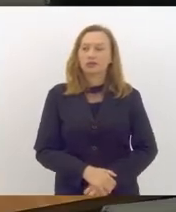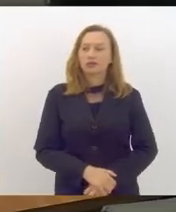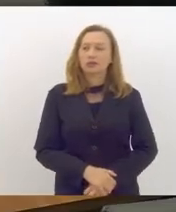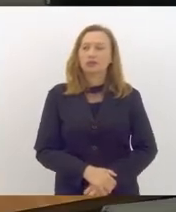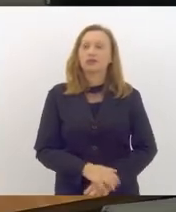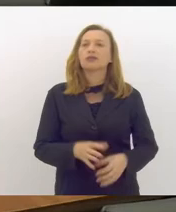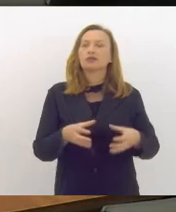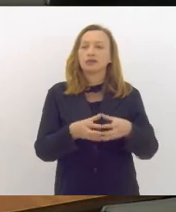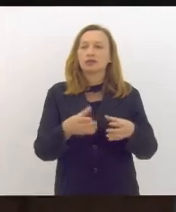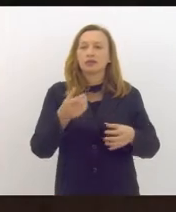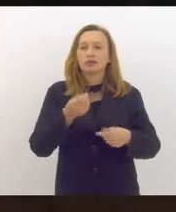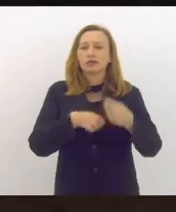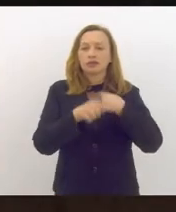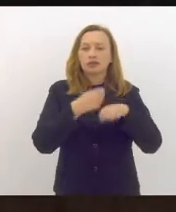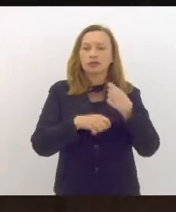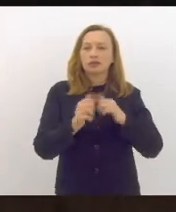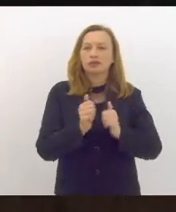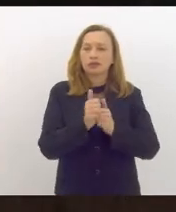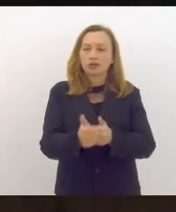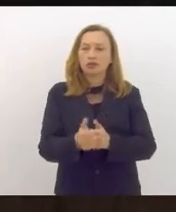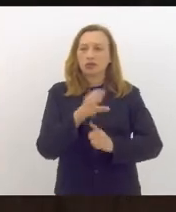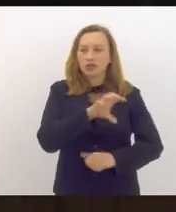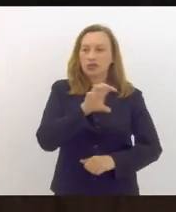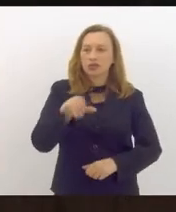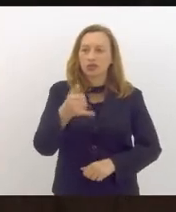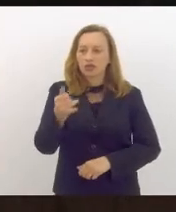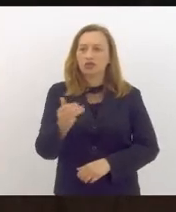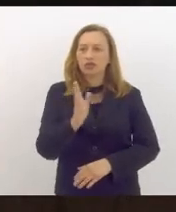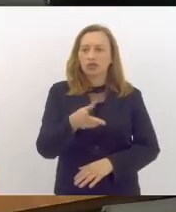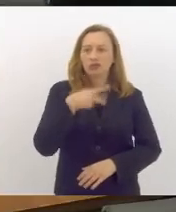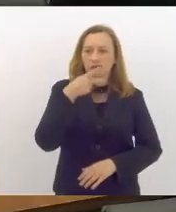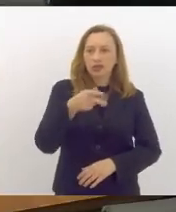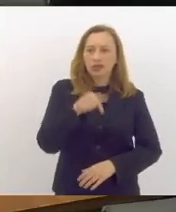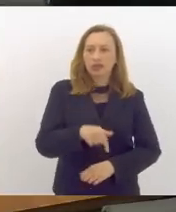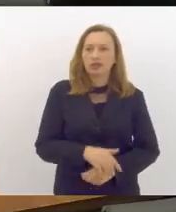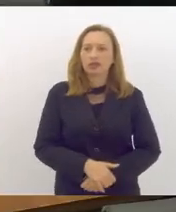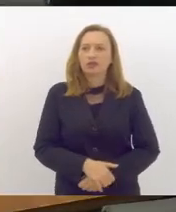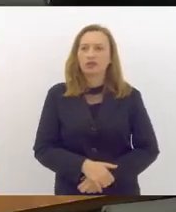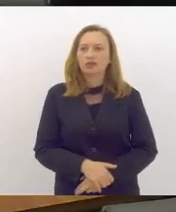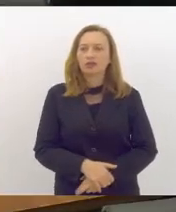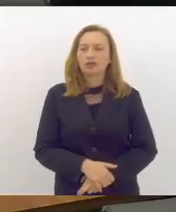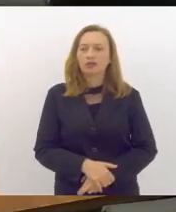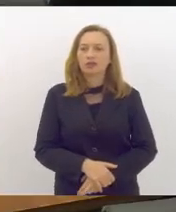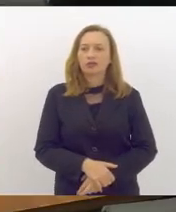Comissão de Economia, acompanho o parecer da CCJ pelas razões que já apresentei aqui.